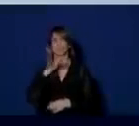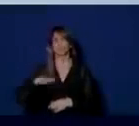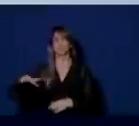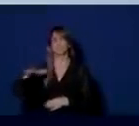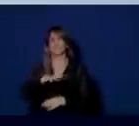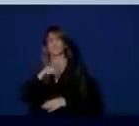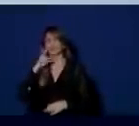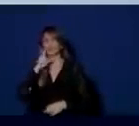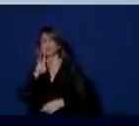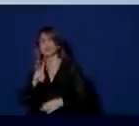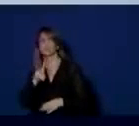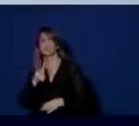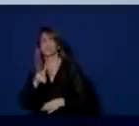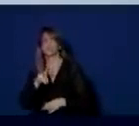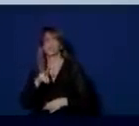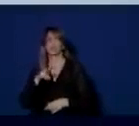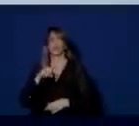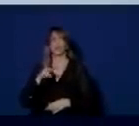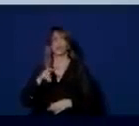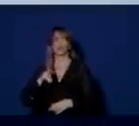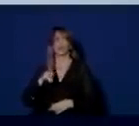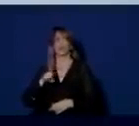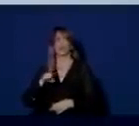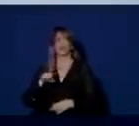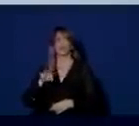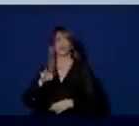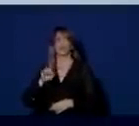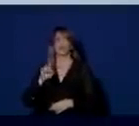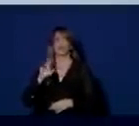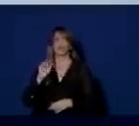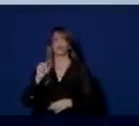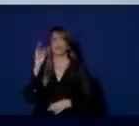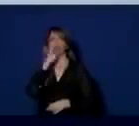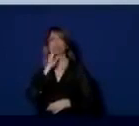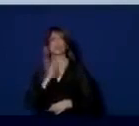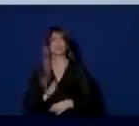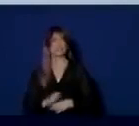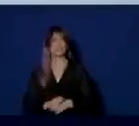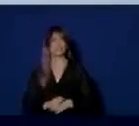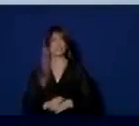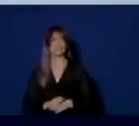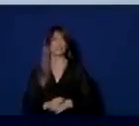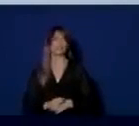que a política monetária no Brasil ela está passando do ponto, né?